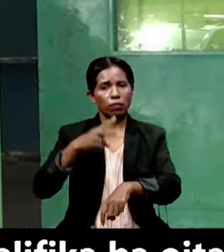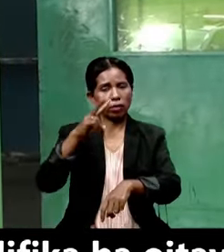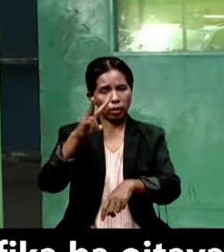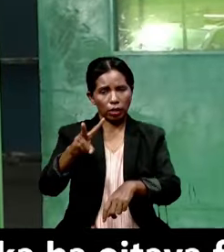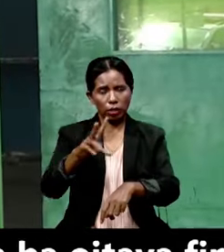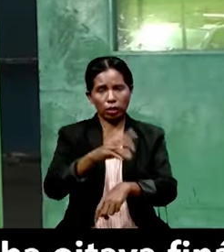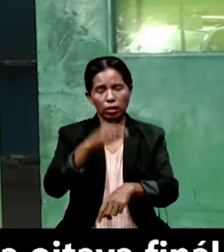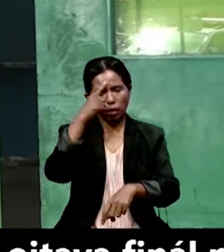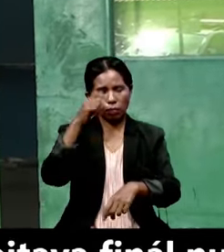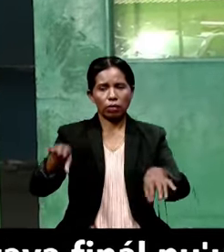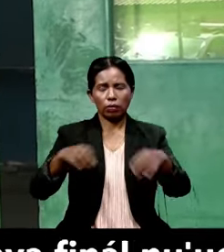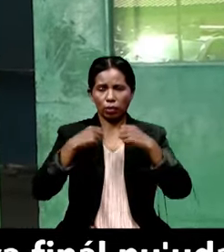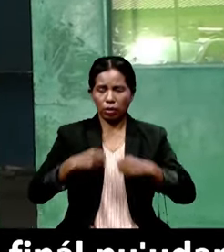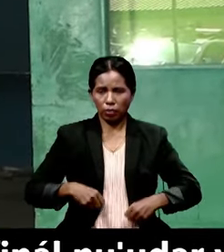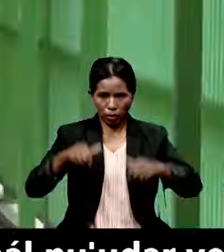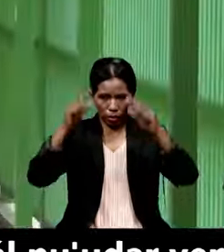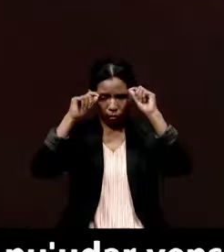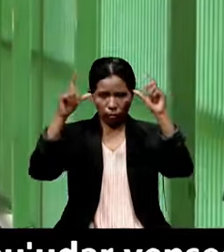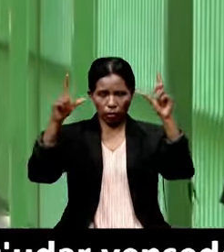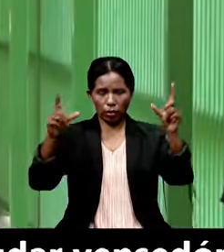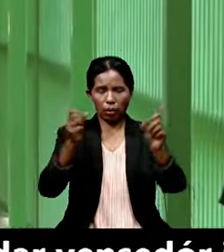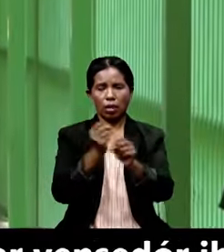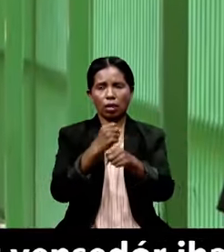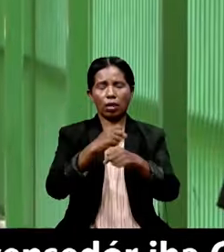de saúde e a Timor-Leste grave, onde a o